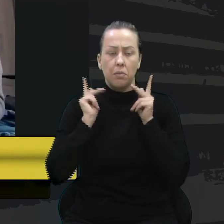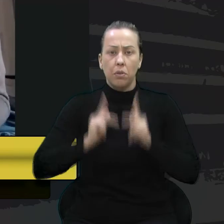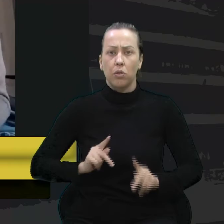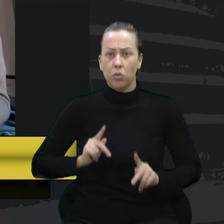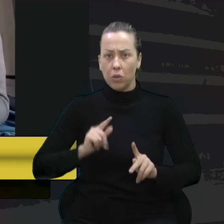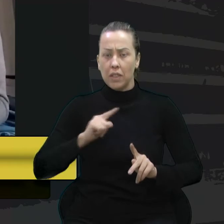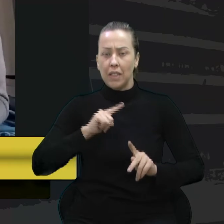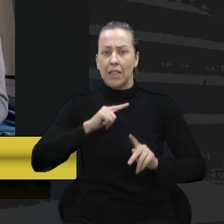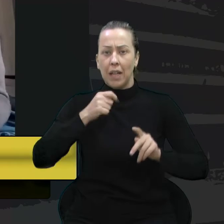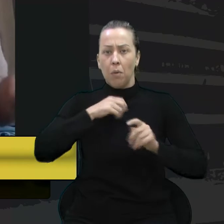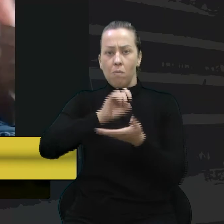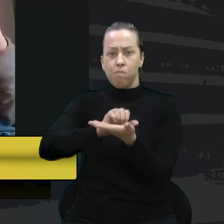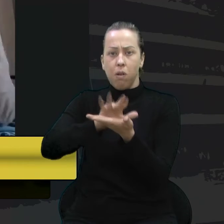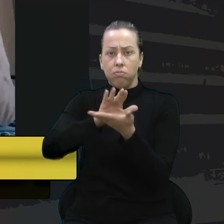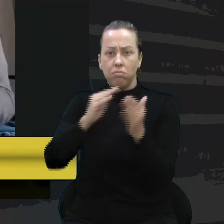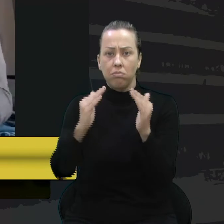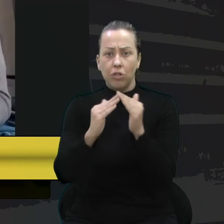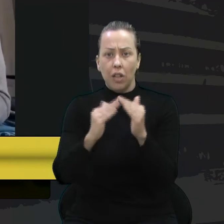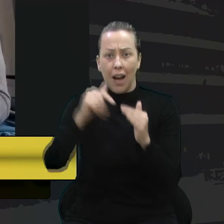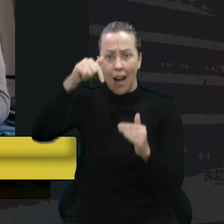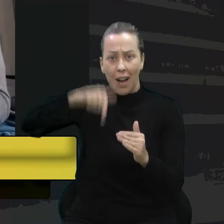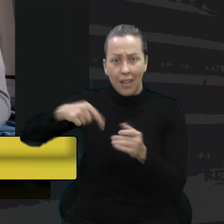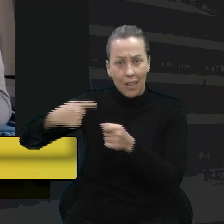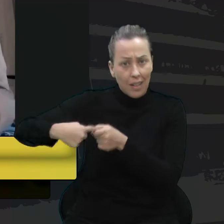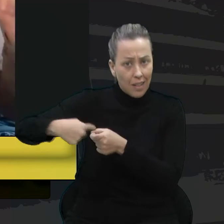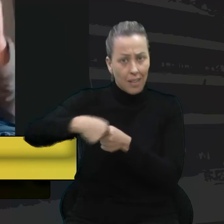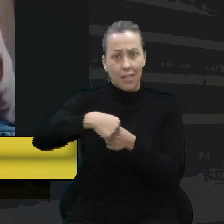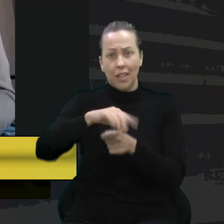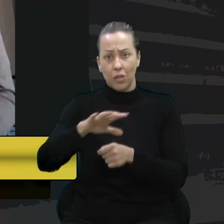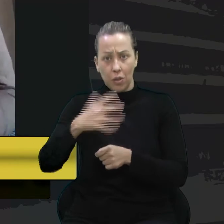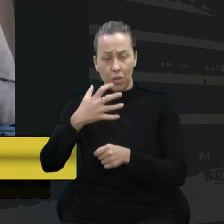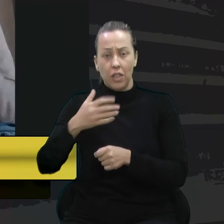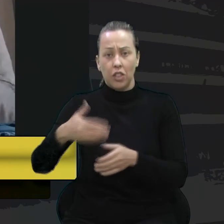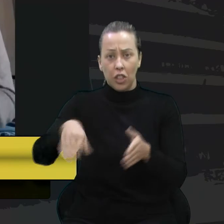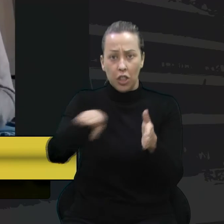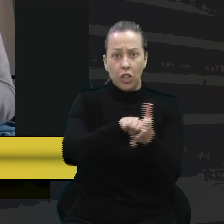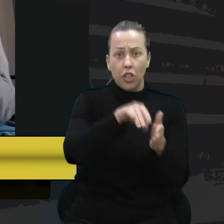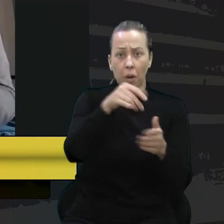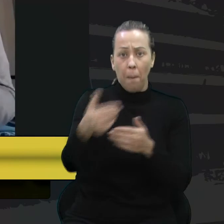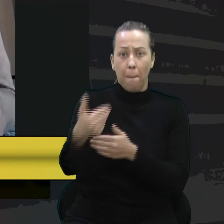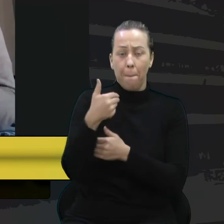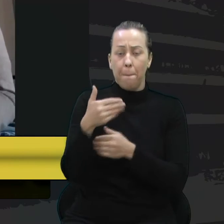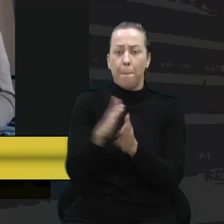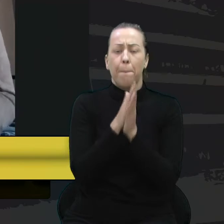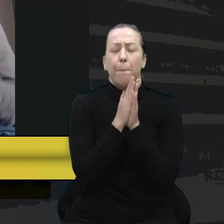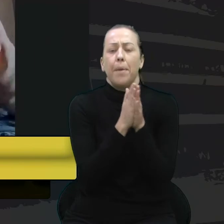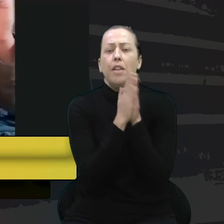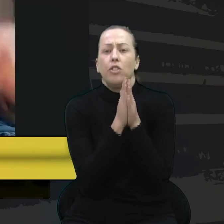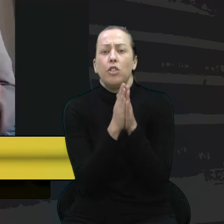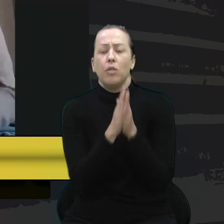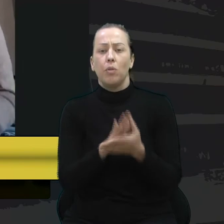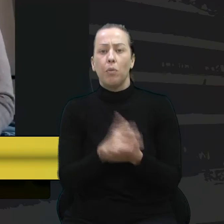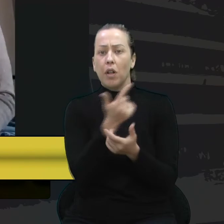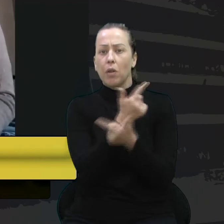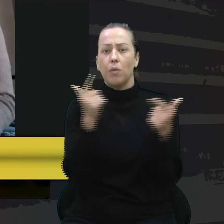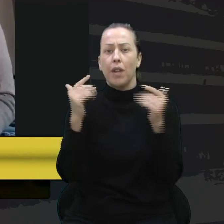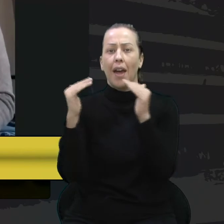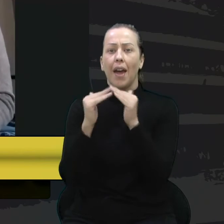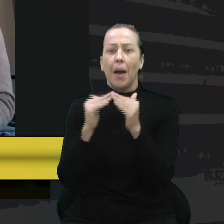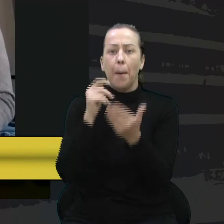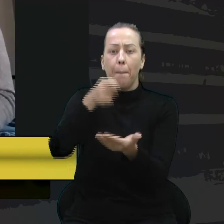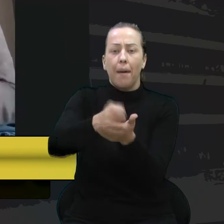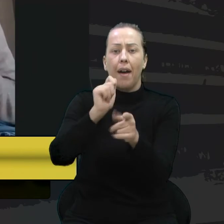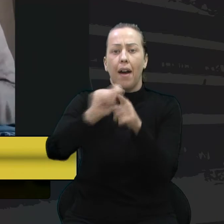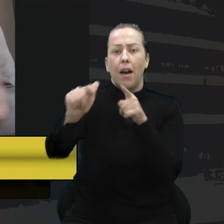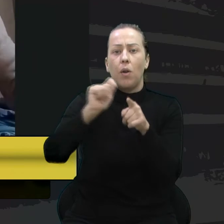sendo despejadas, inclusive aqui na nossa cidade, onde chegam até nós desesperadas, porque não tem mais como pagar o